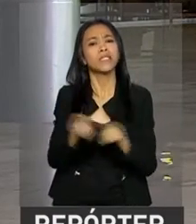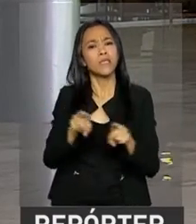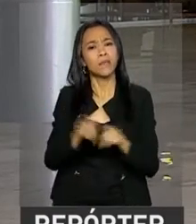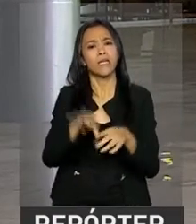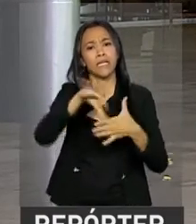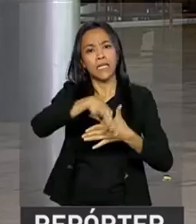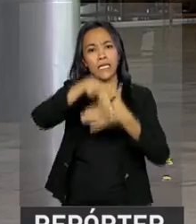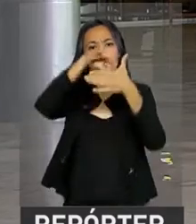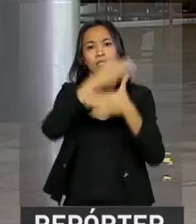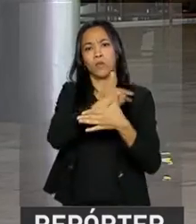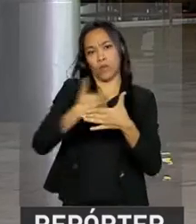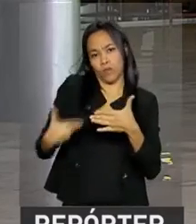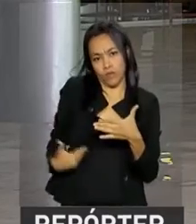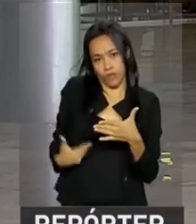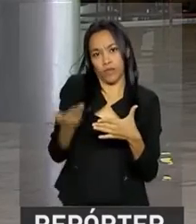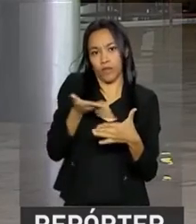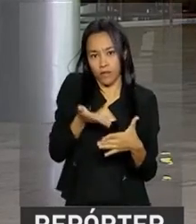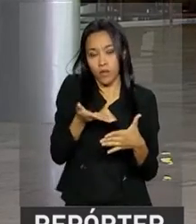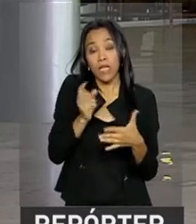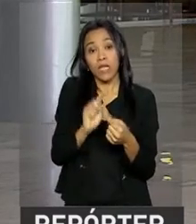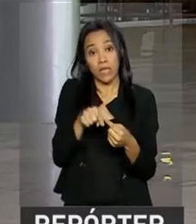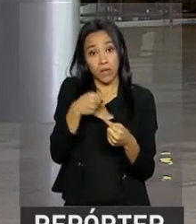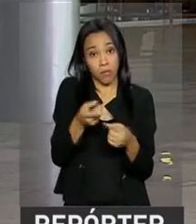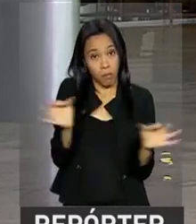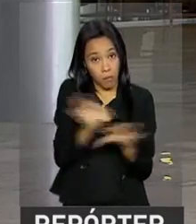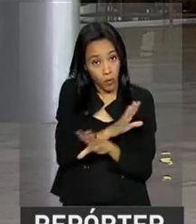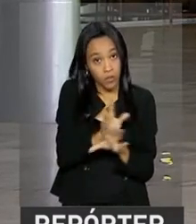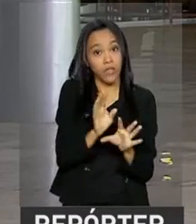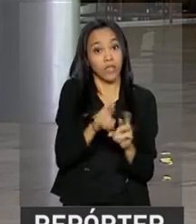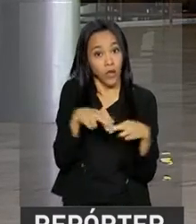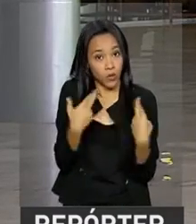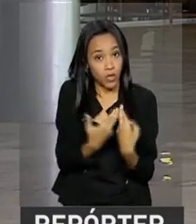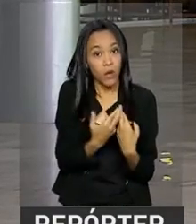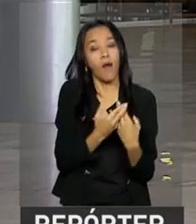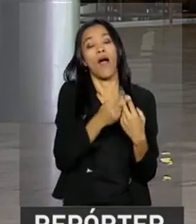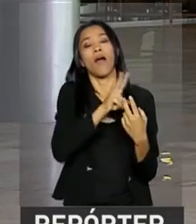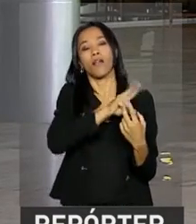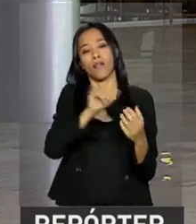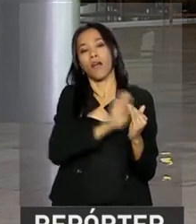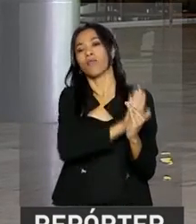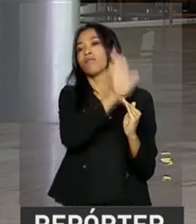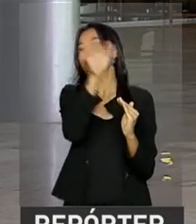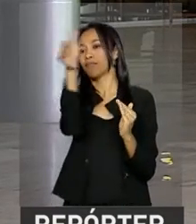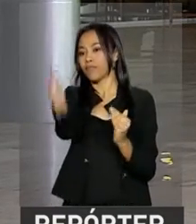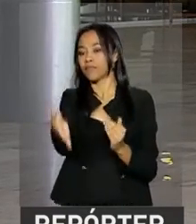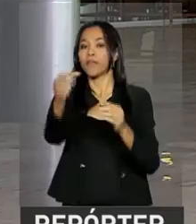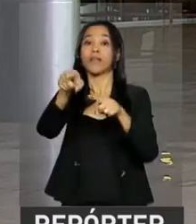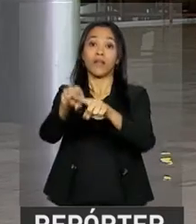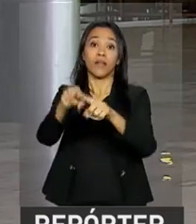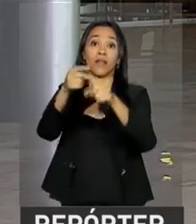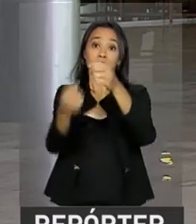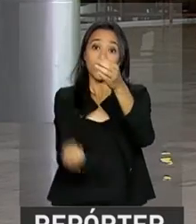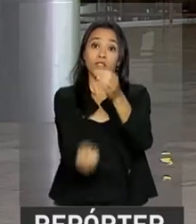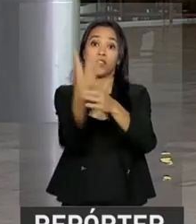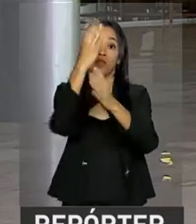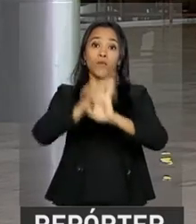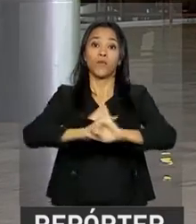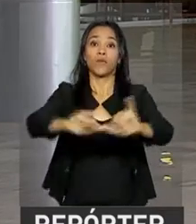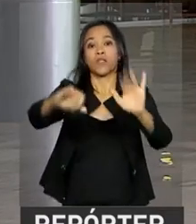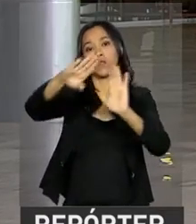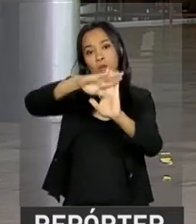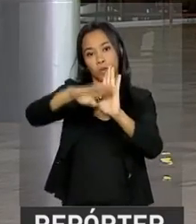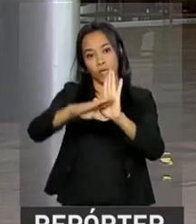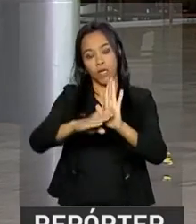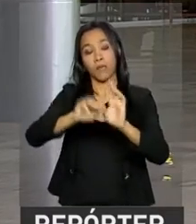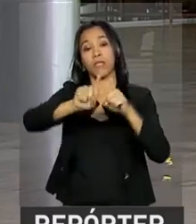do governo aguinaldo ribeiro depois dessa reunião aí sim ele vai para o lançamento desse programa senhor orientador e à